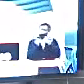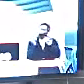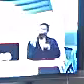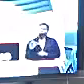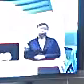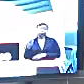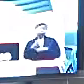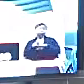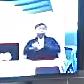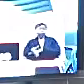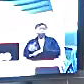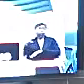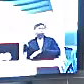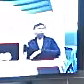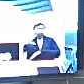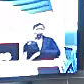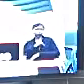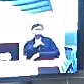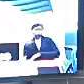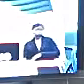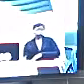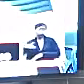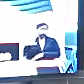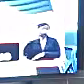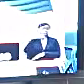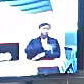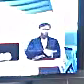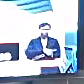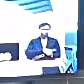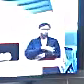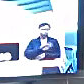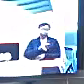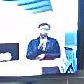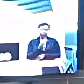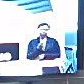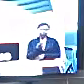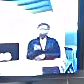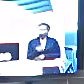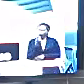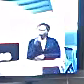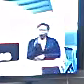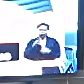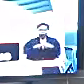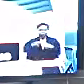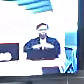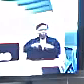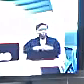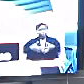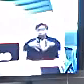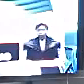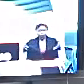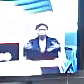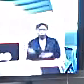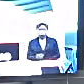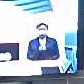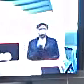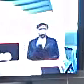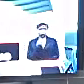até aqui acho um cúmulo do Absurdo aqui a Cidade Grande um cadeirante só andar dentro